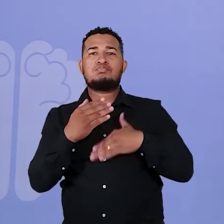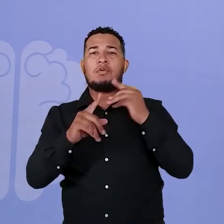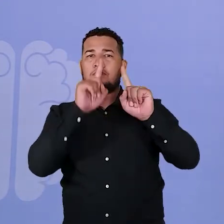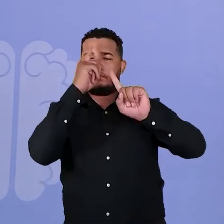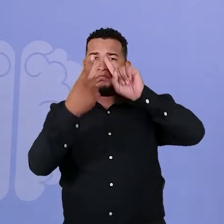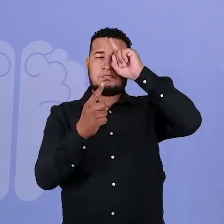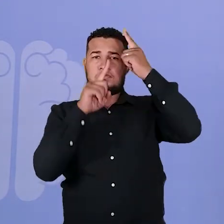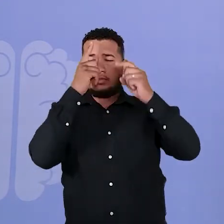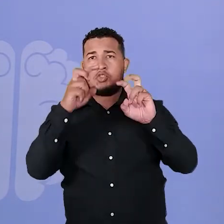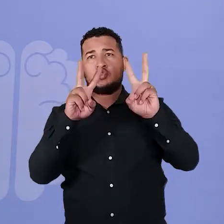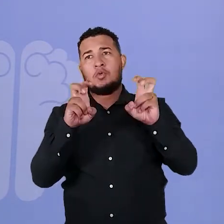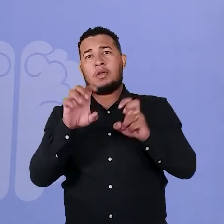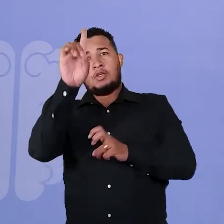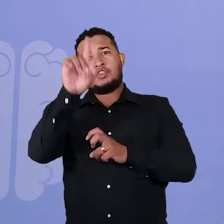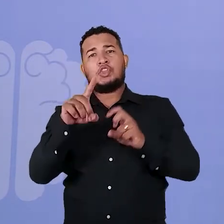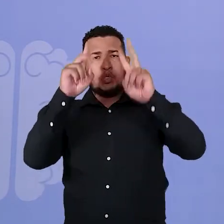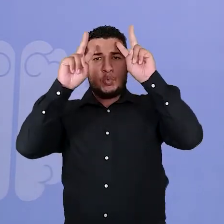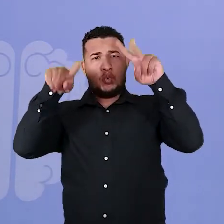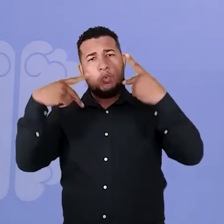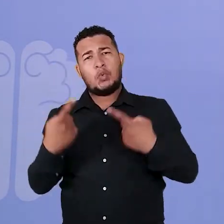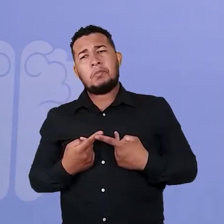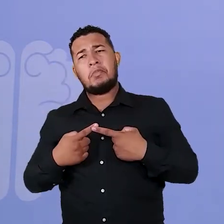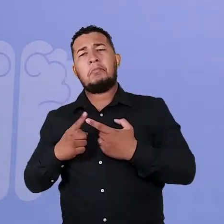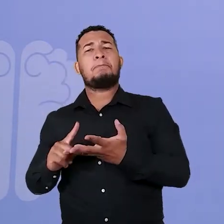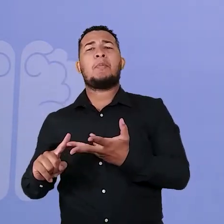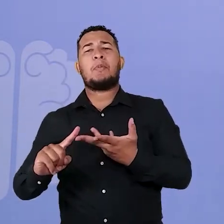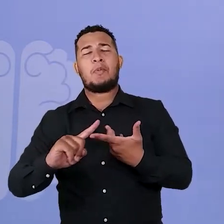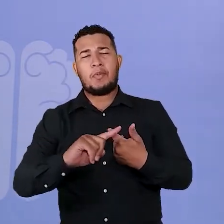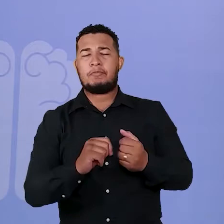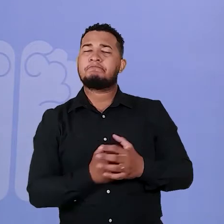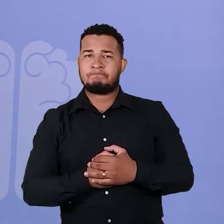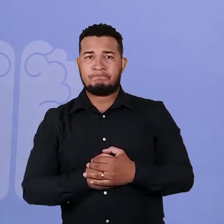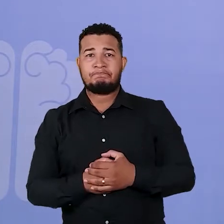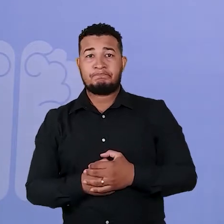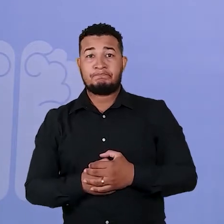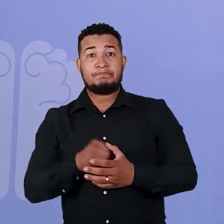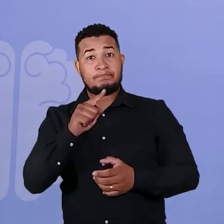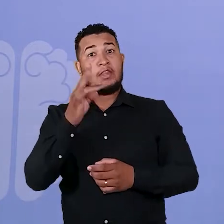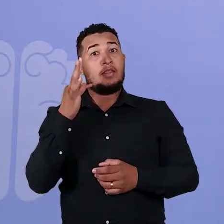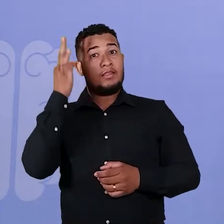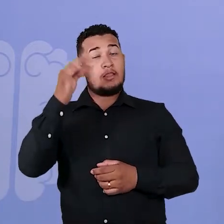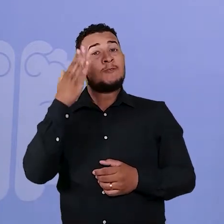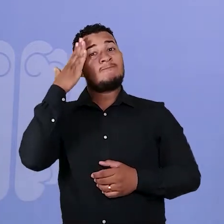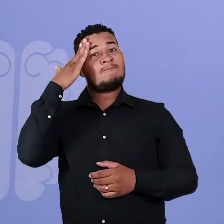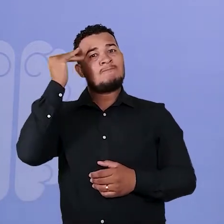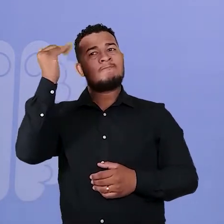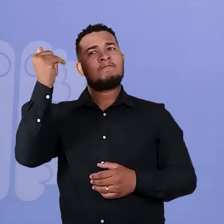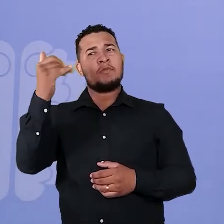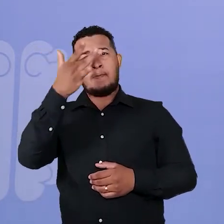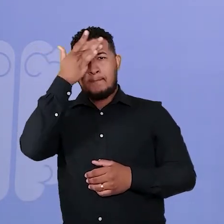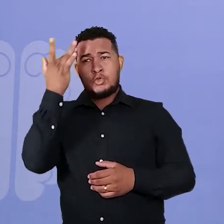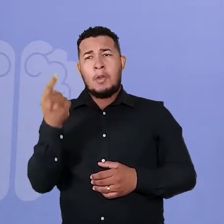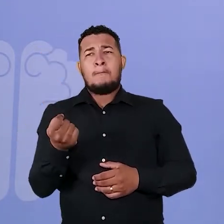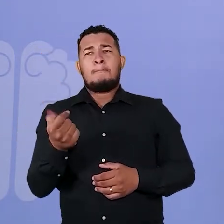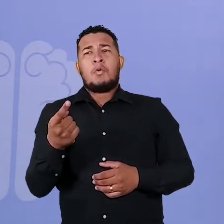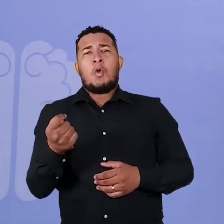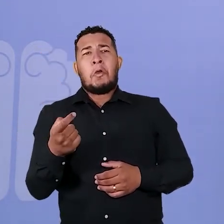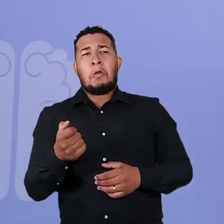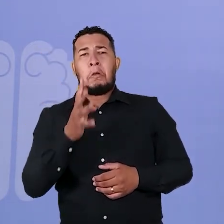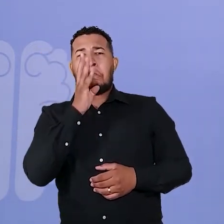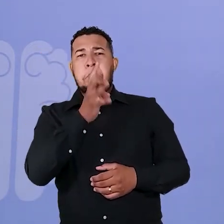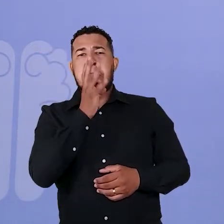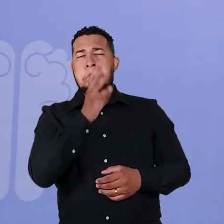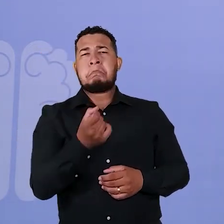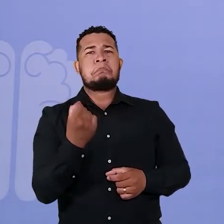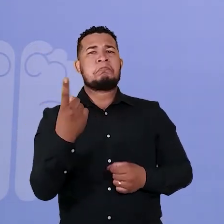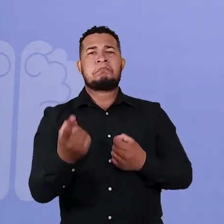do desenvolvimento de ideias sobre direitos humanos e por aí afora. É uma teoria muito famosa, poucas